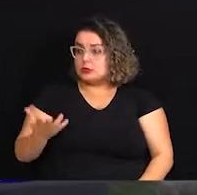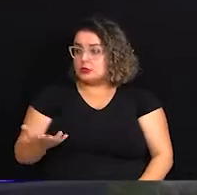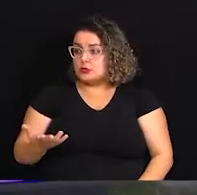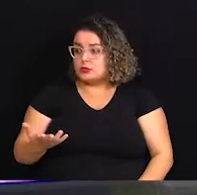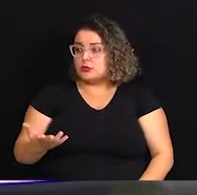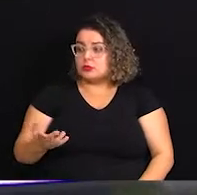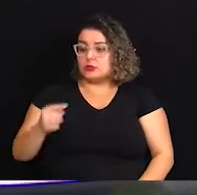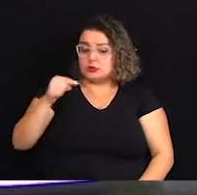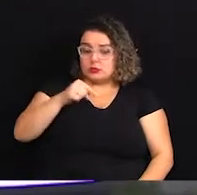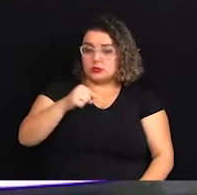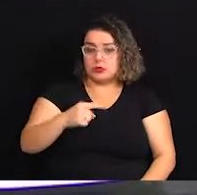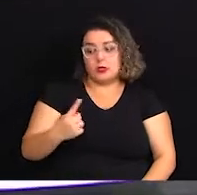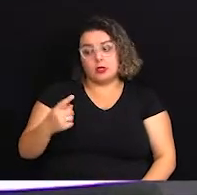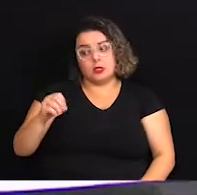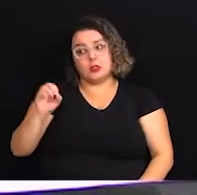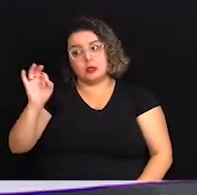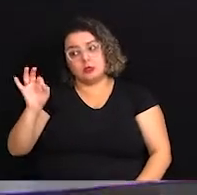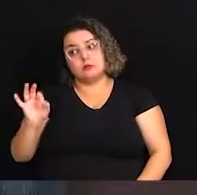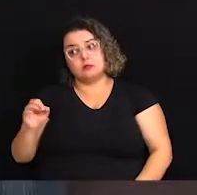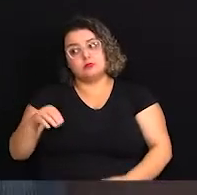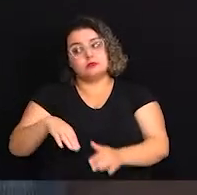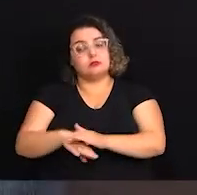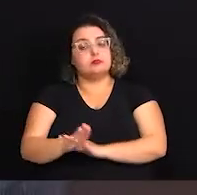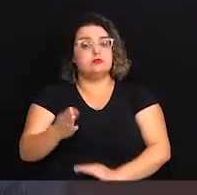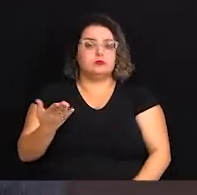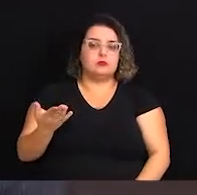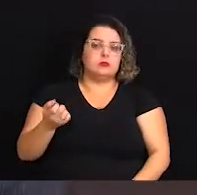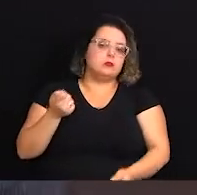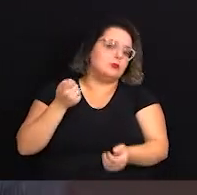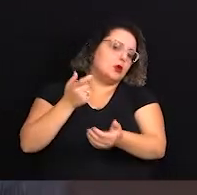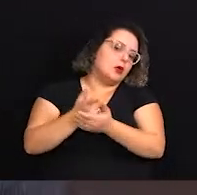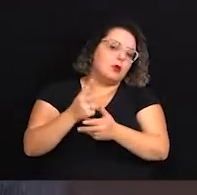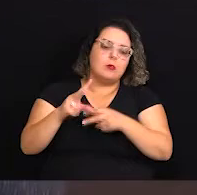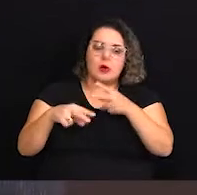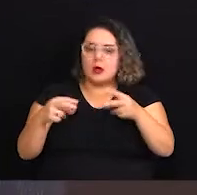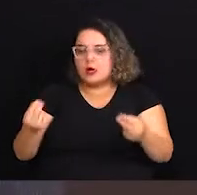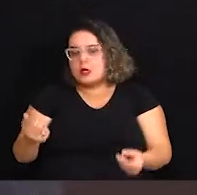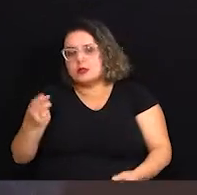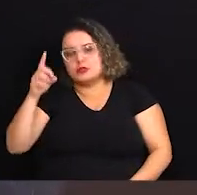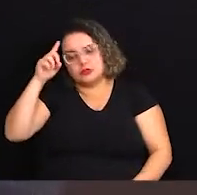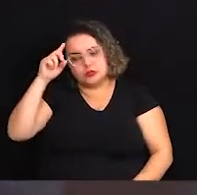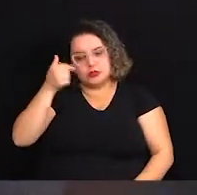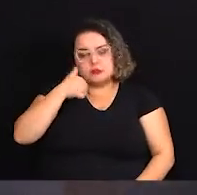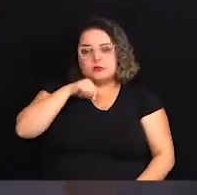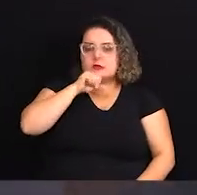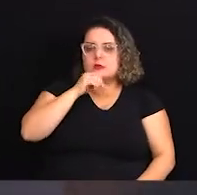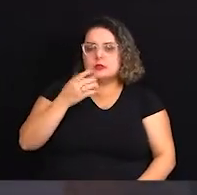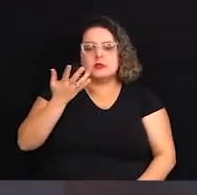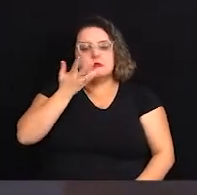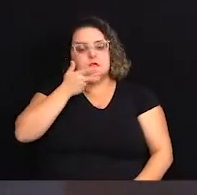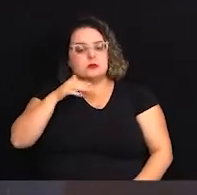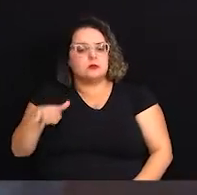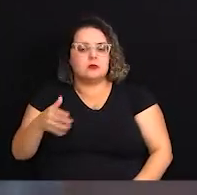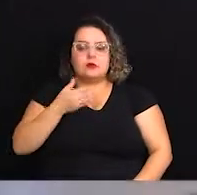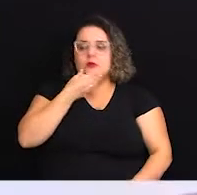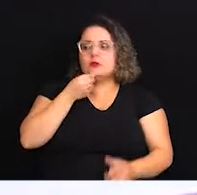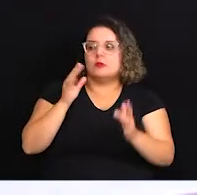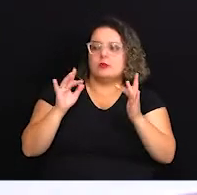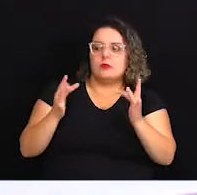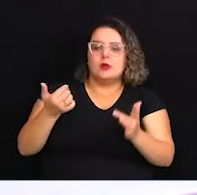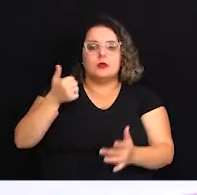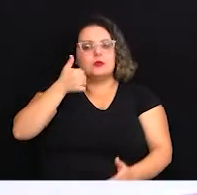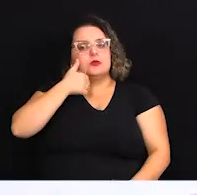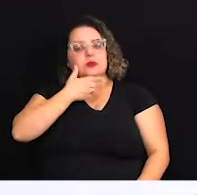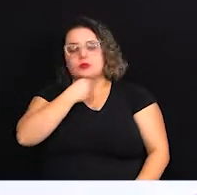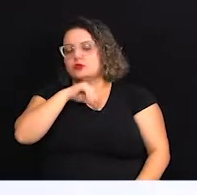1. E 10% a gente guarda para poder comprar um presentinho. É Dia das Mães, Dia das Crianças, Dia do Namorado, Dia